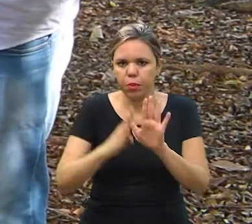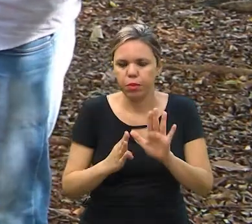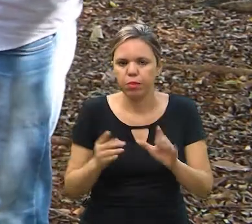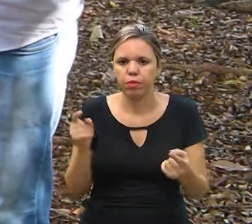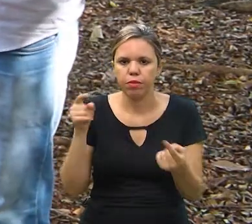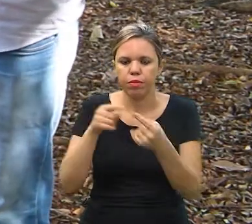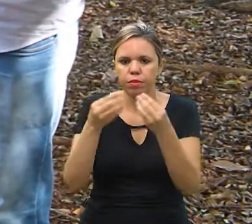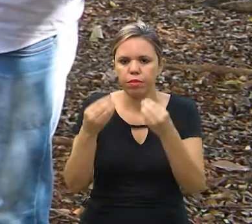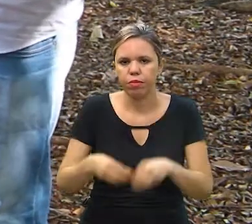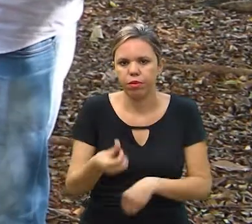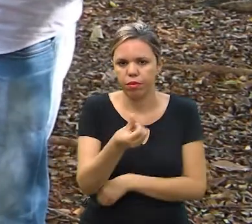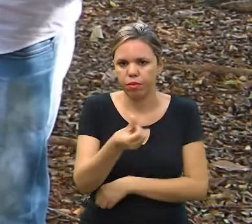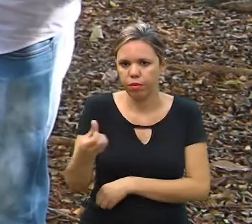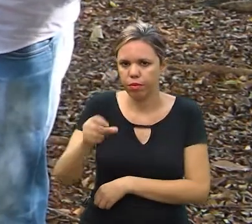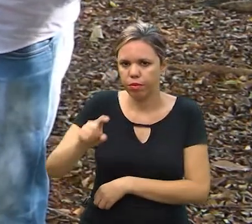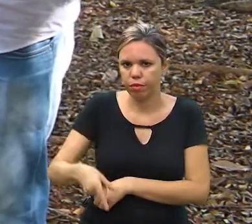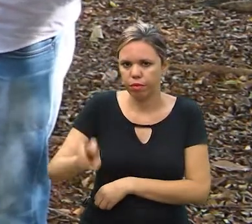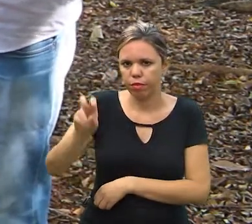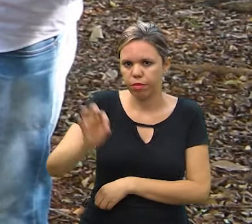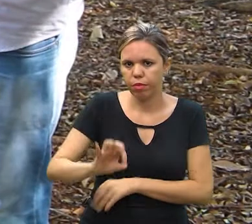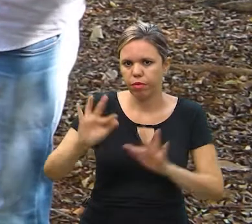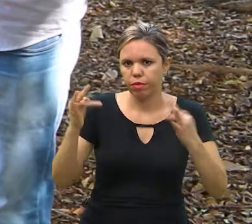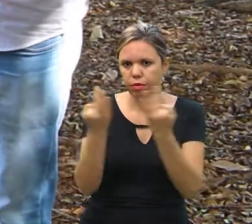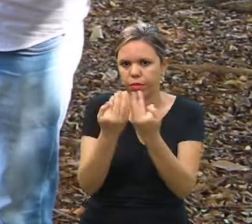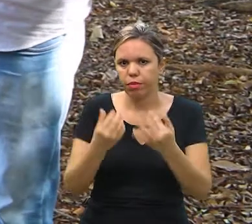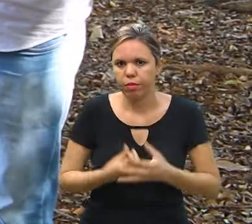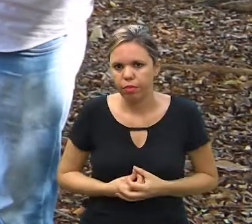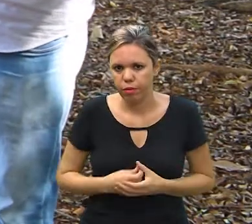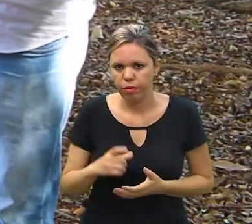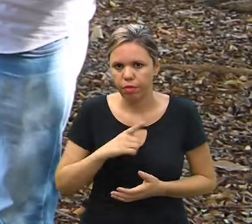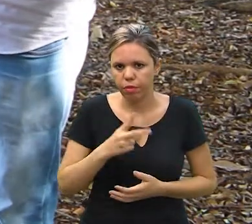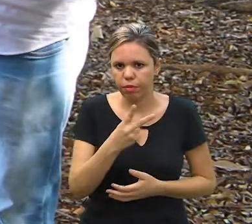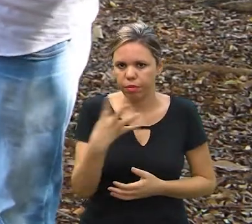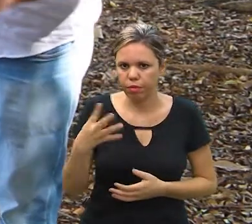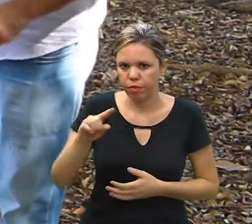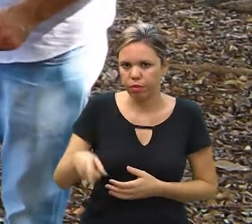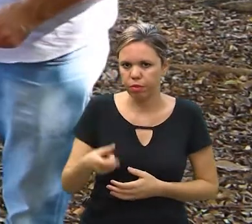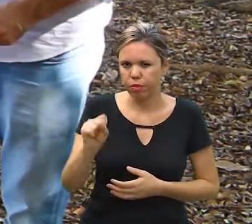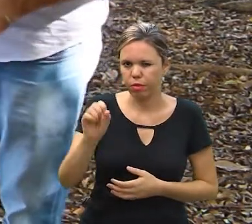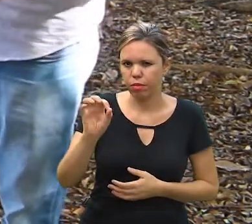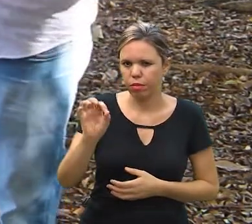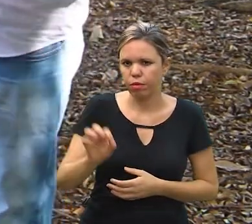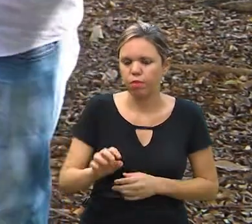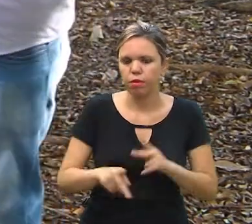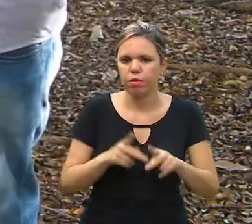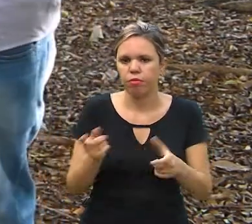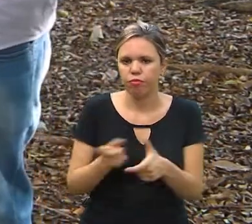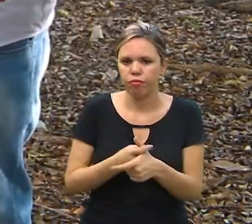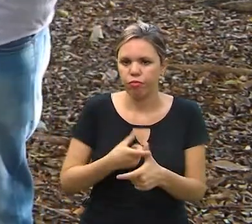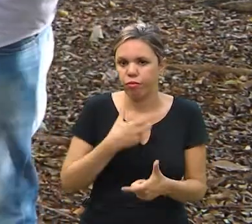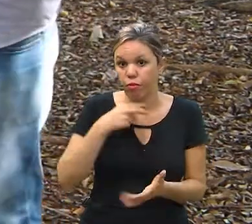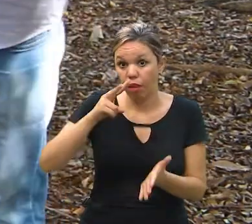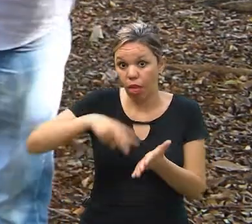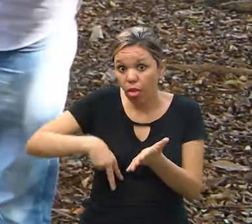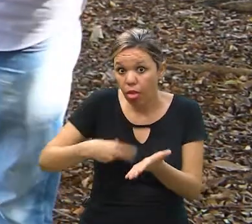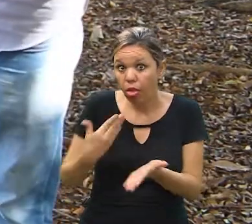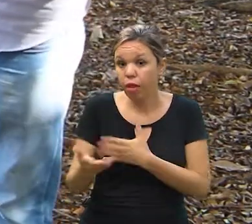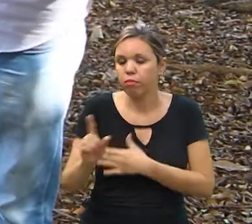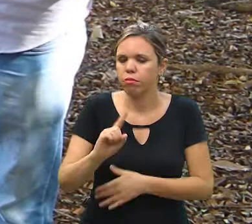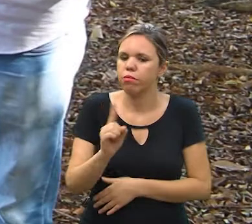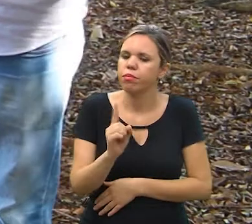atingindo 66,5% das famílias, tendo 24,8% do público endividado. Estou até lendo para não